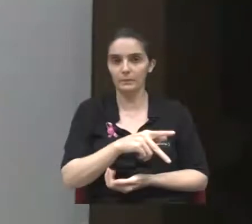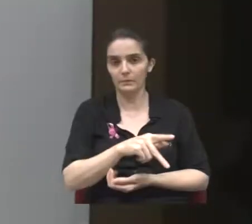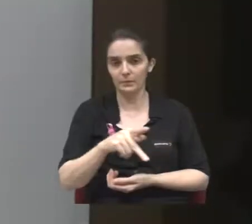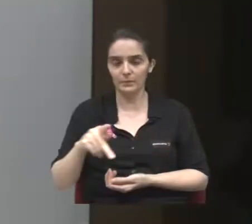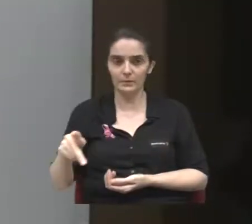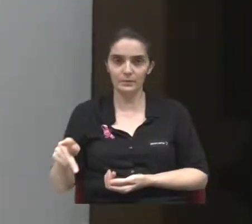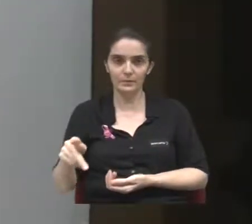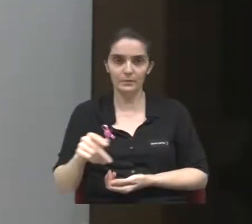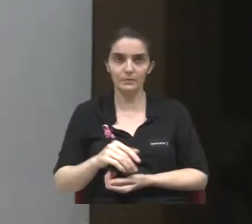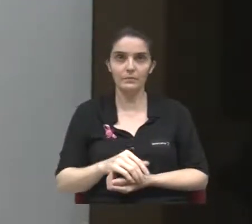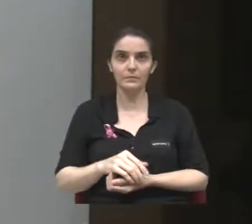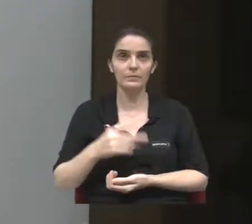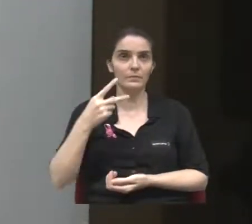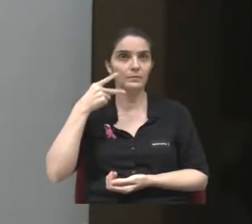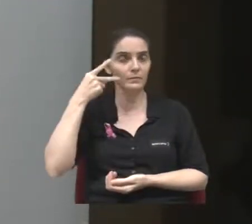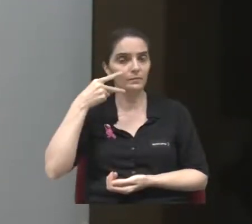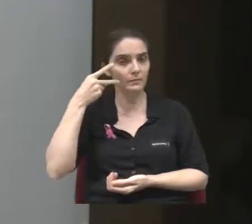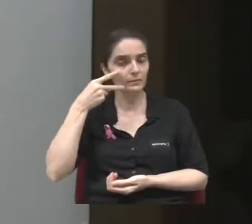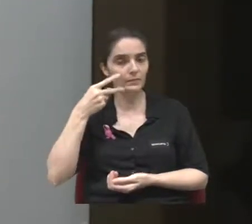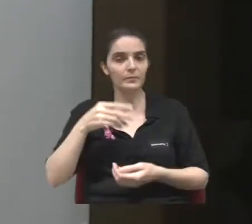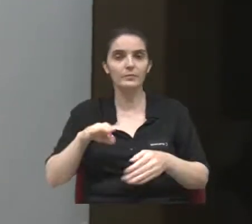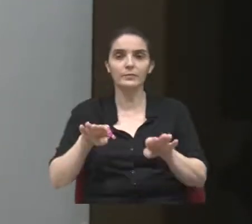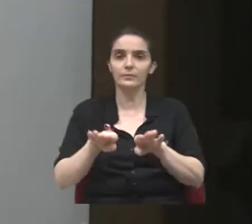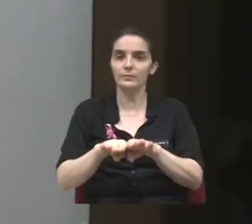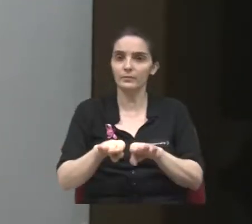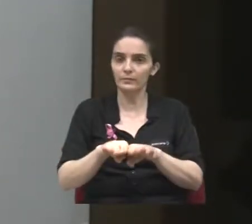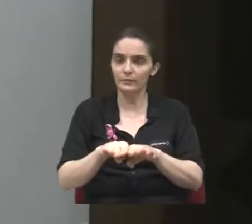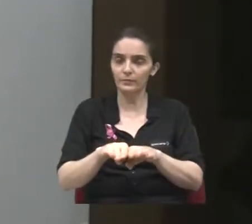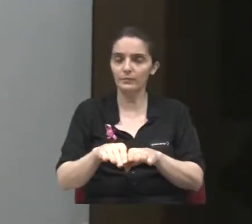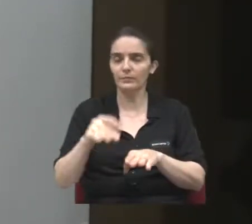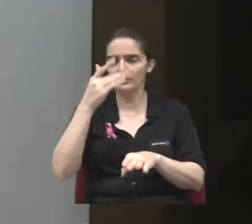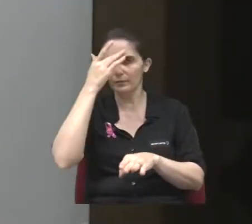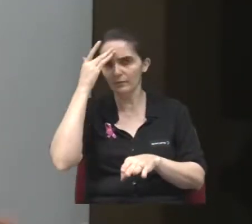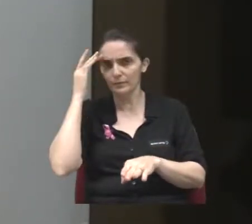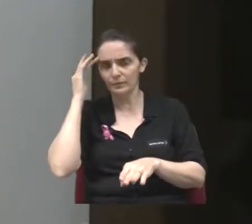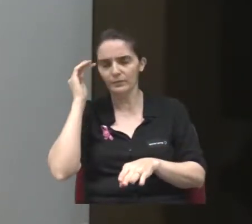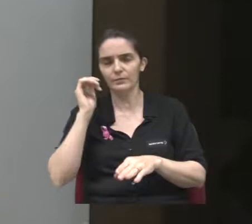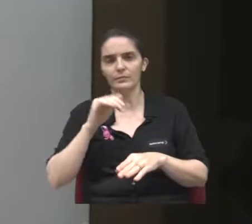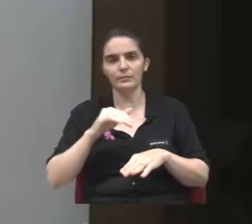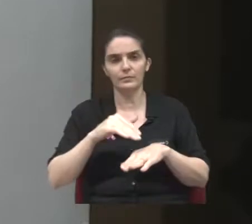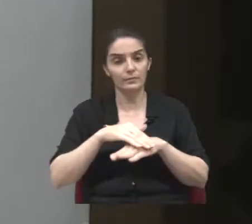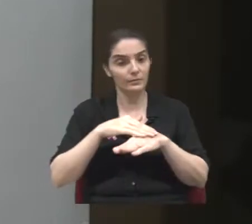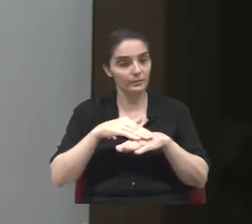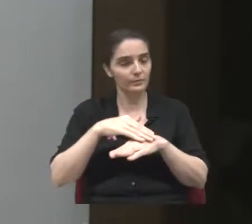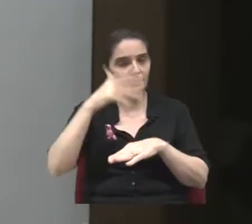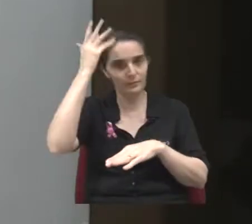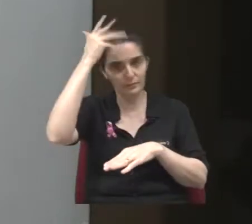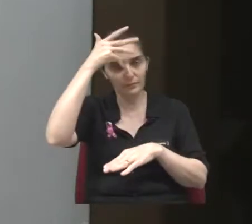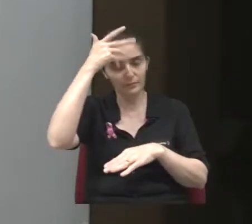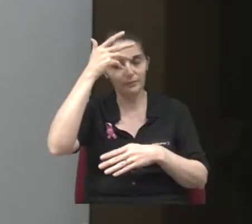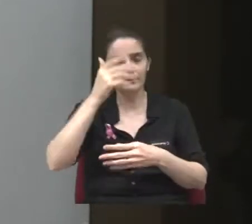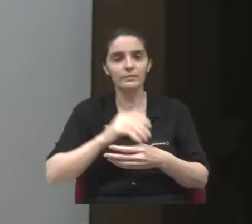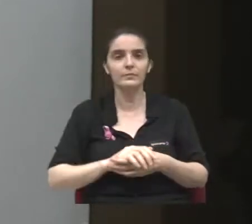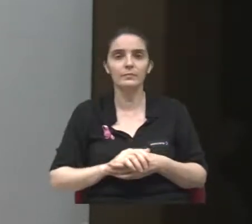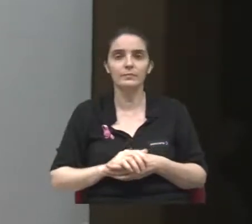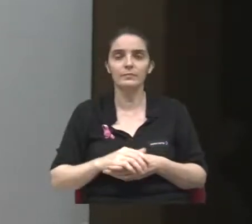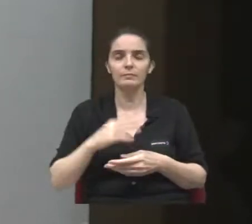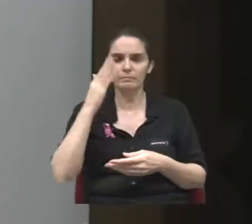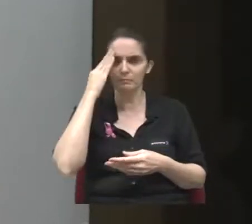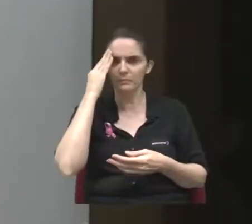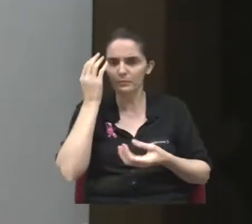pares, também fui procurada e até obtive algumas informações sobre a